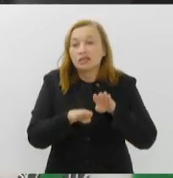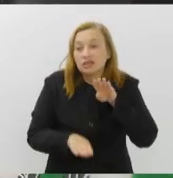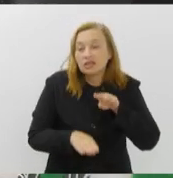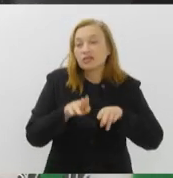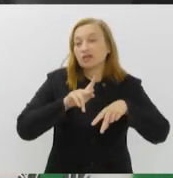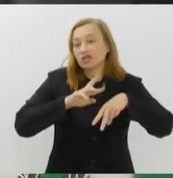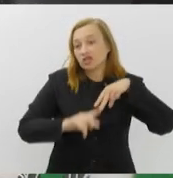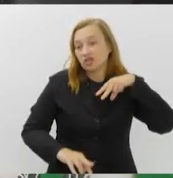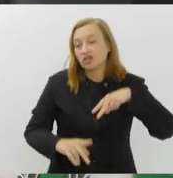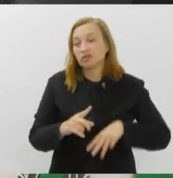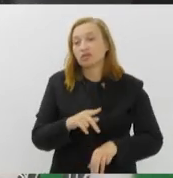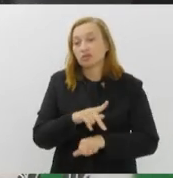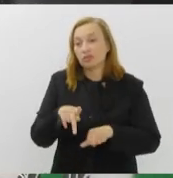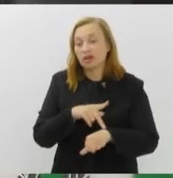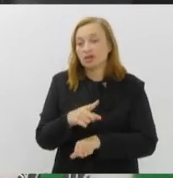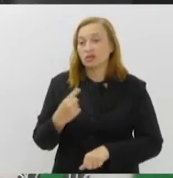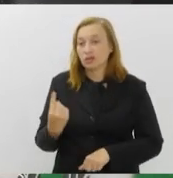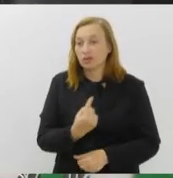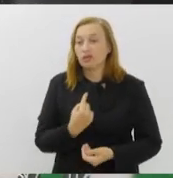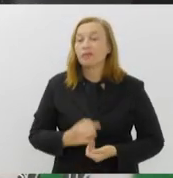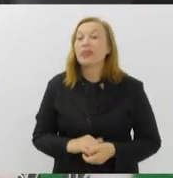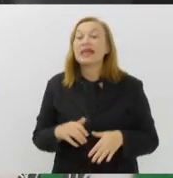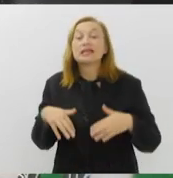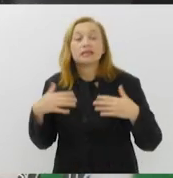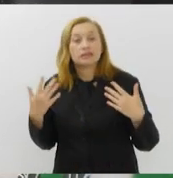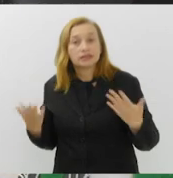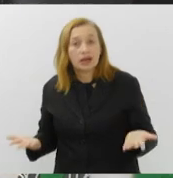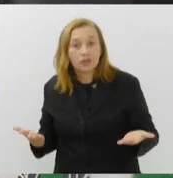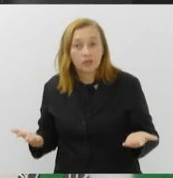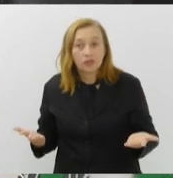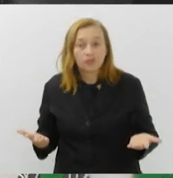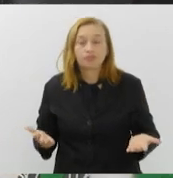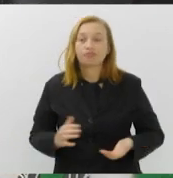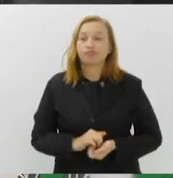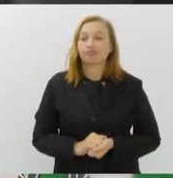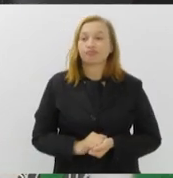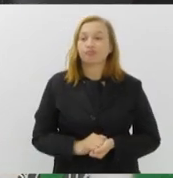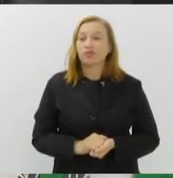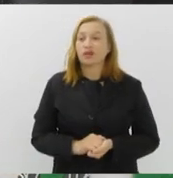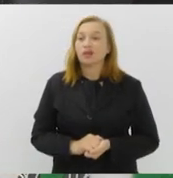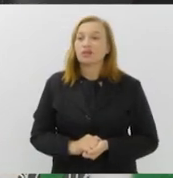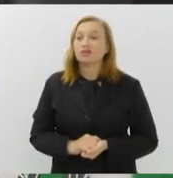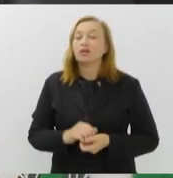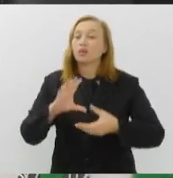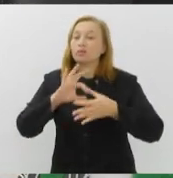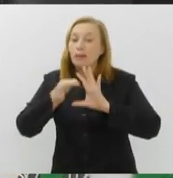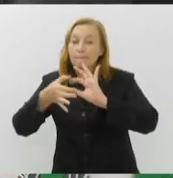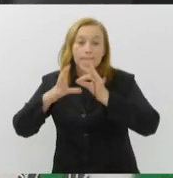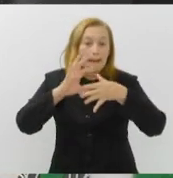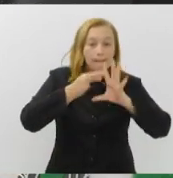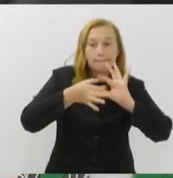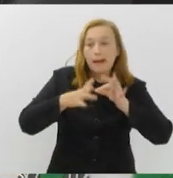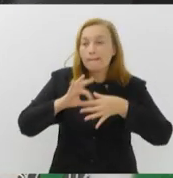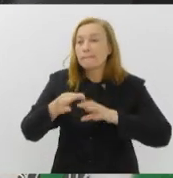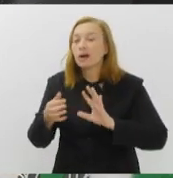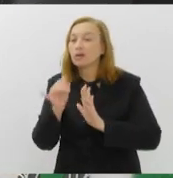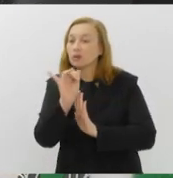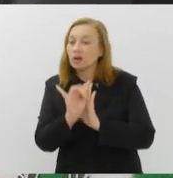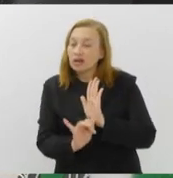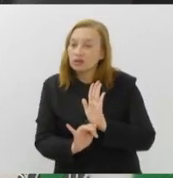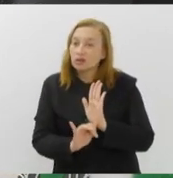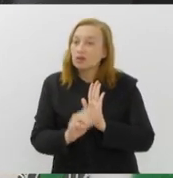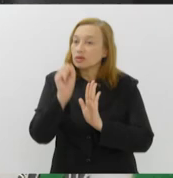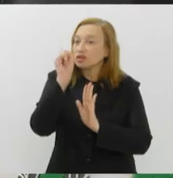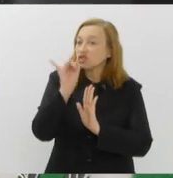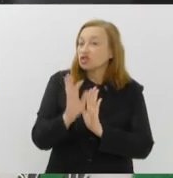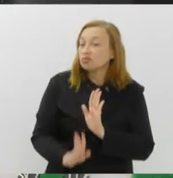no nosso país. Então, além desse contexto, né, o relatório comenta